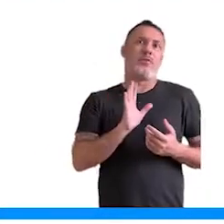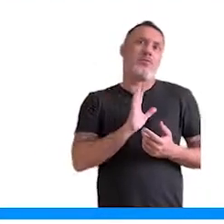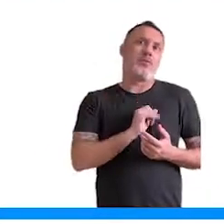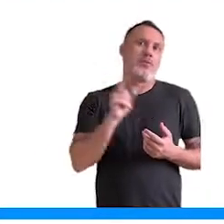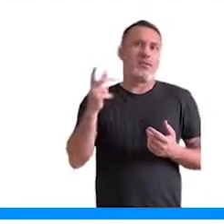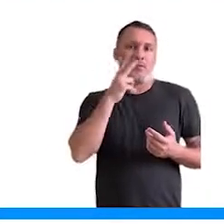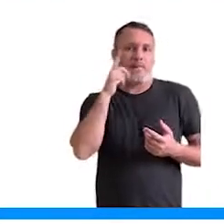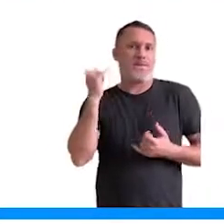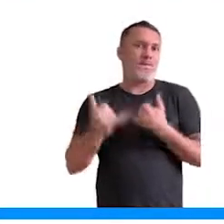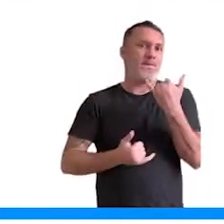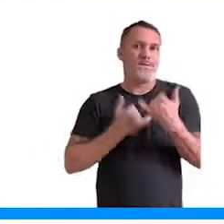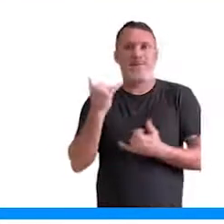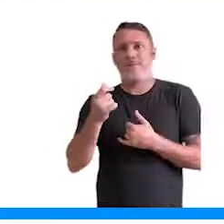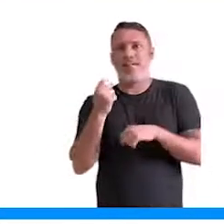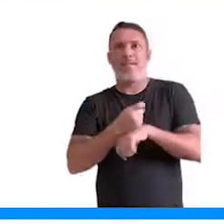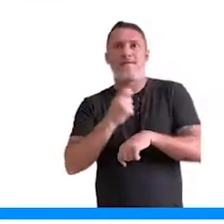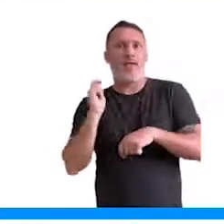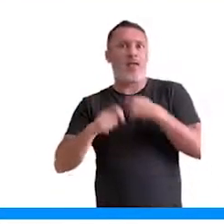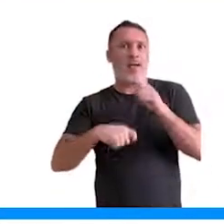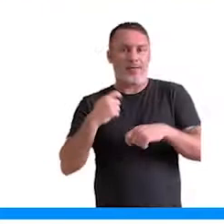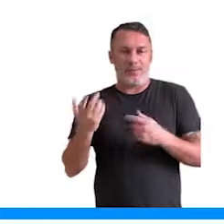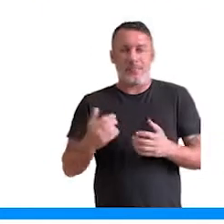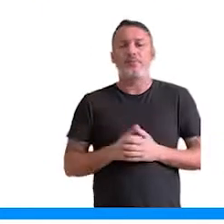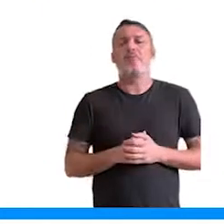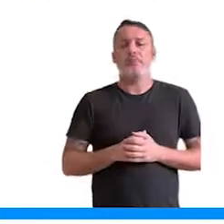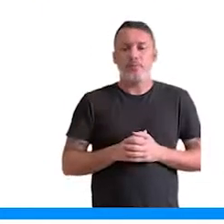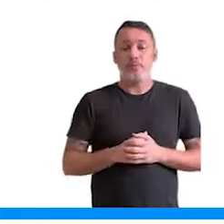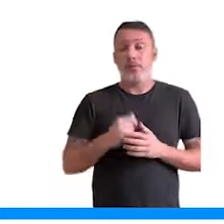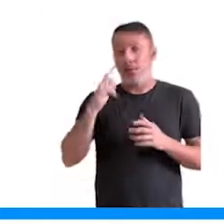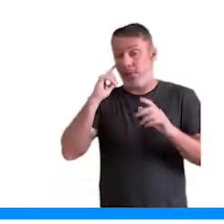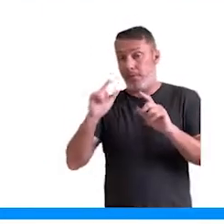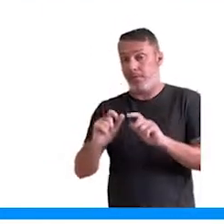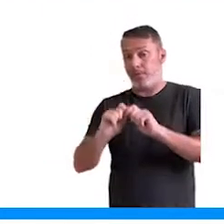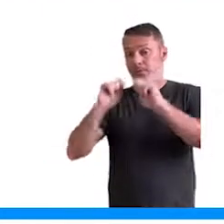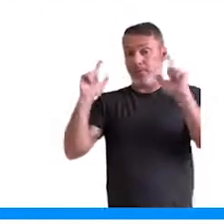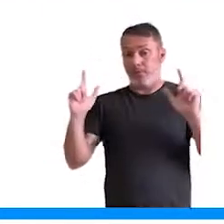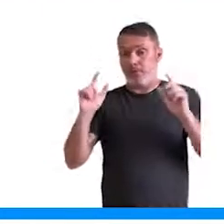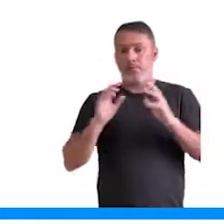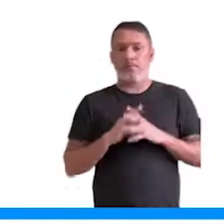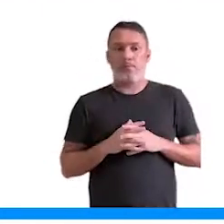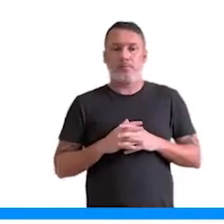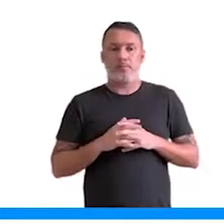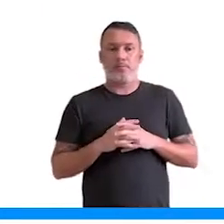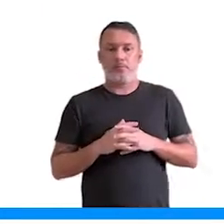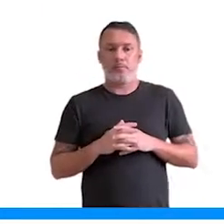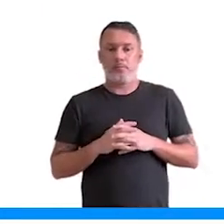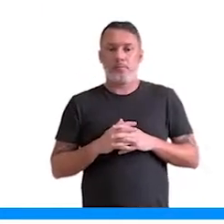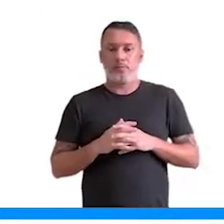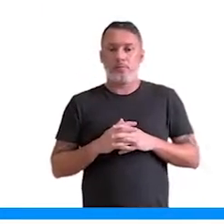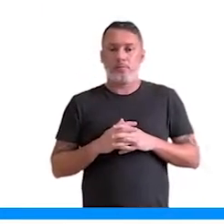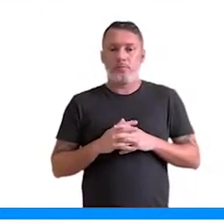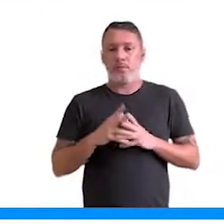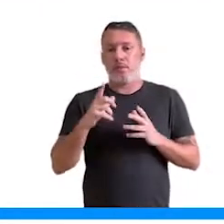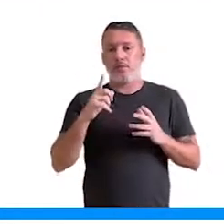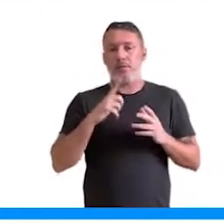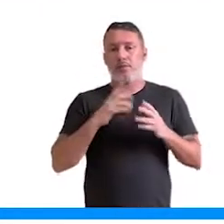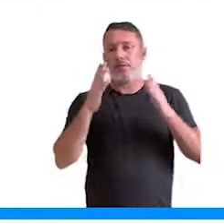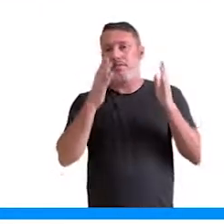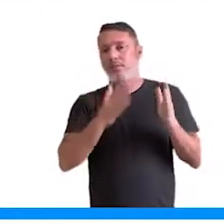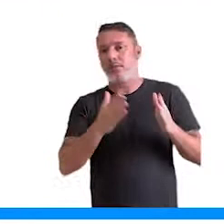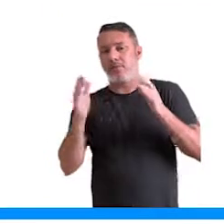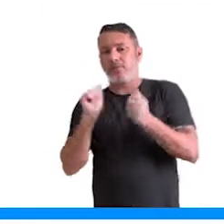bem travesso. Gaturro. Quando tenga tal alto, quando tenga